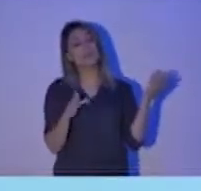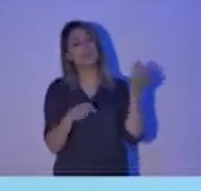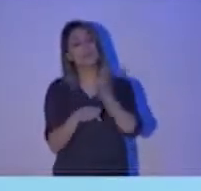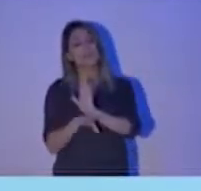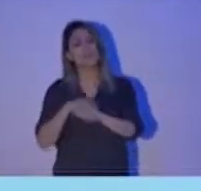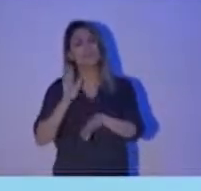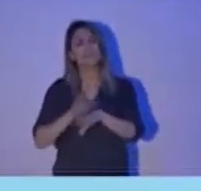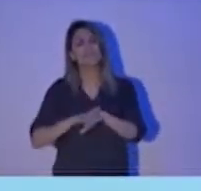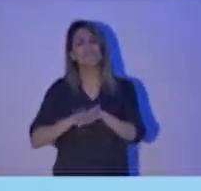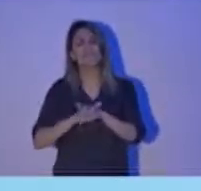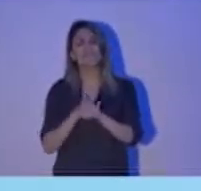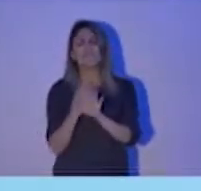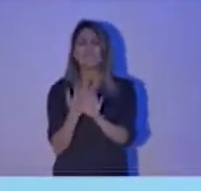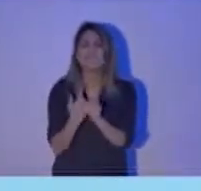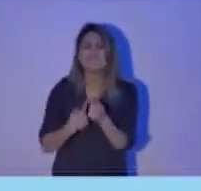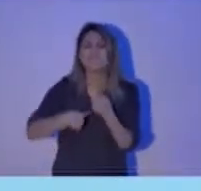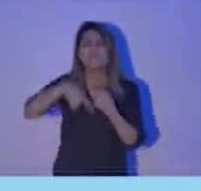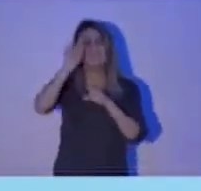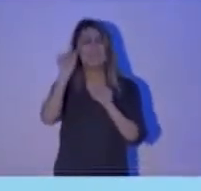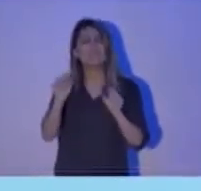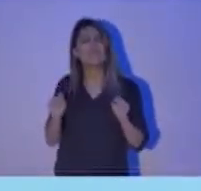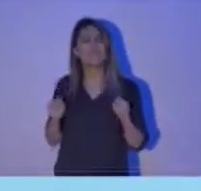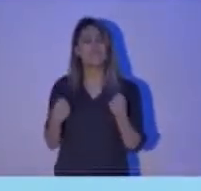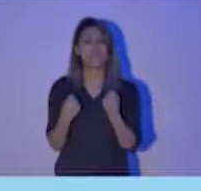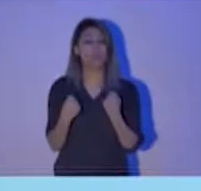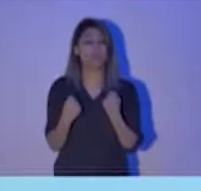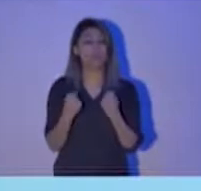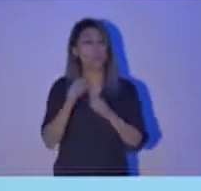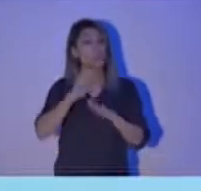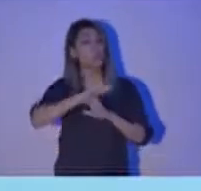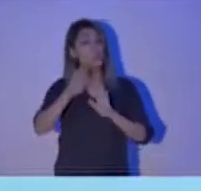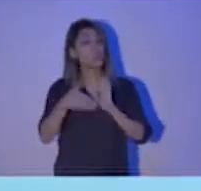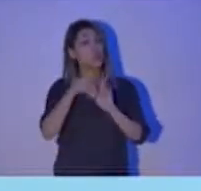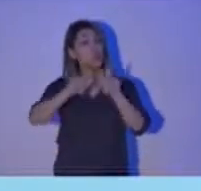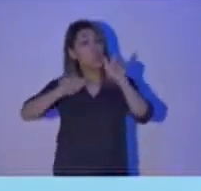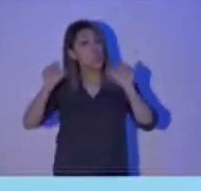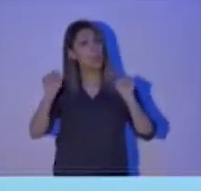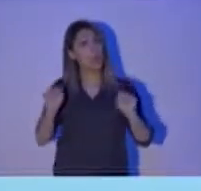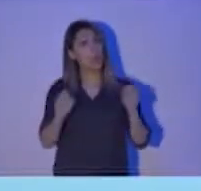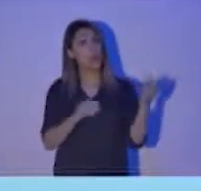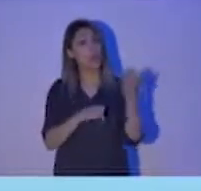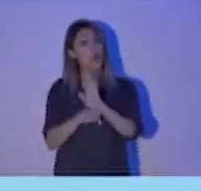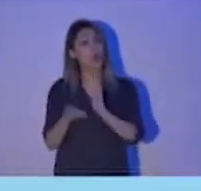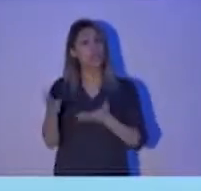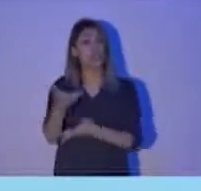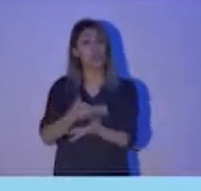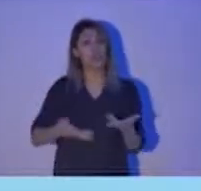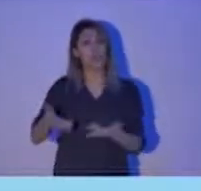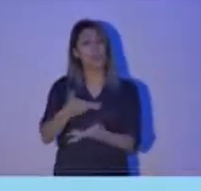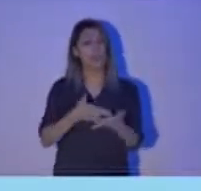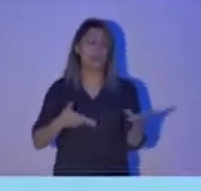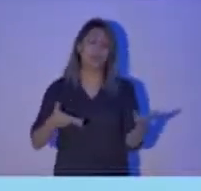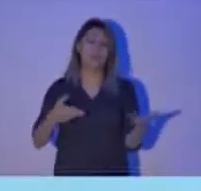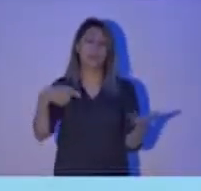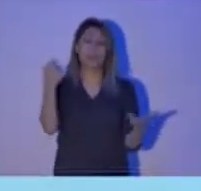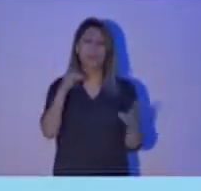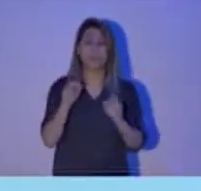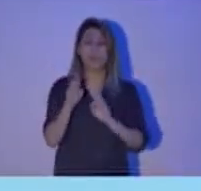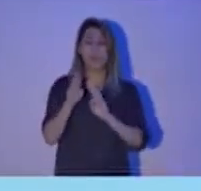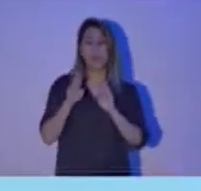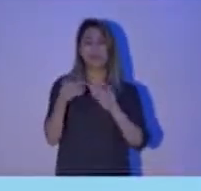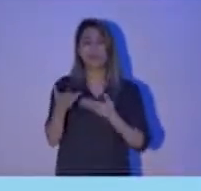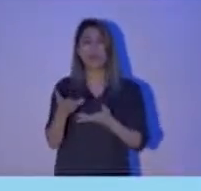porque todo mundo pode colaborar, do maior para o menor, e é nesta relação que isso acontece. Um outro exemplo